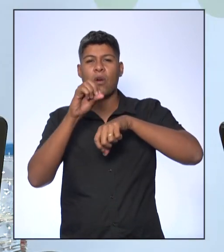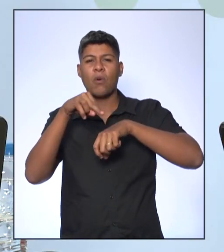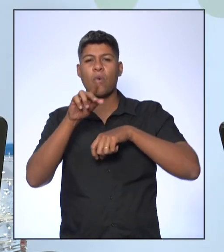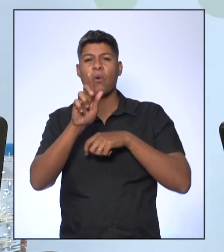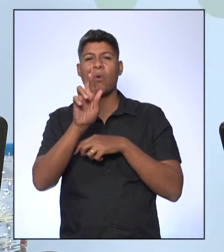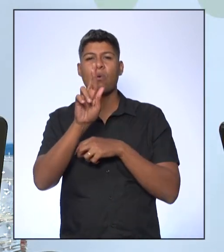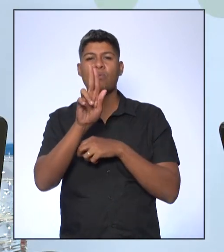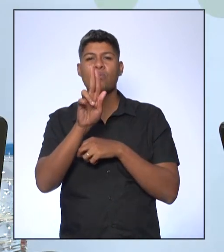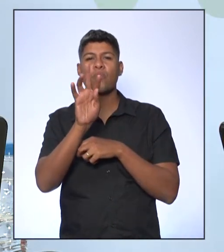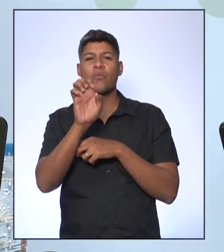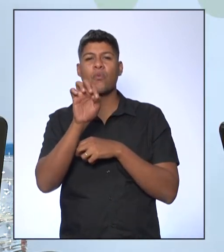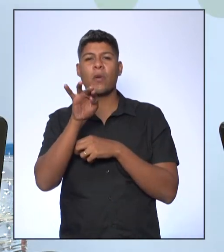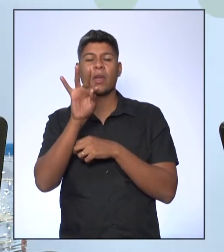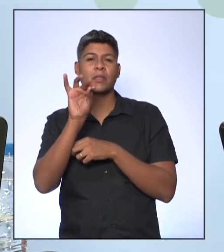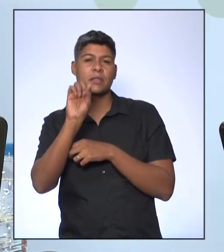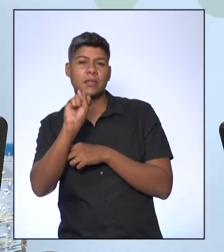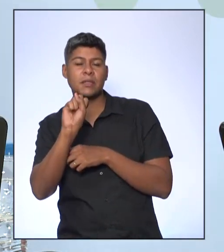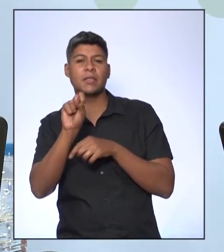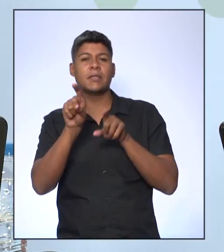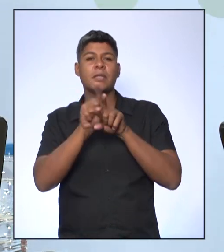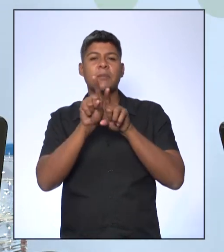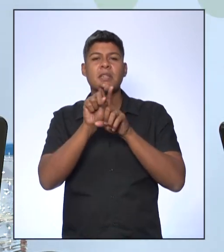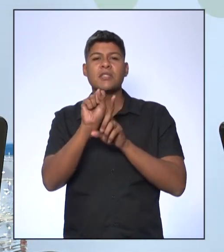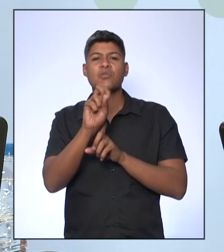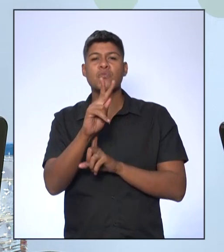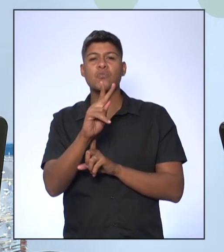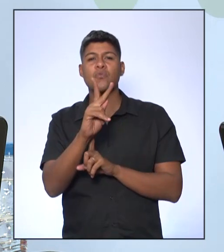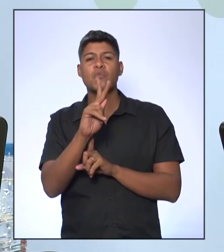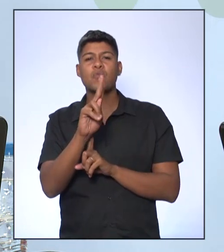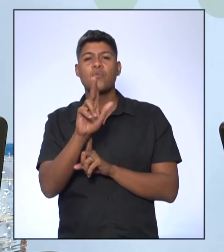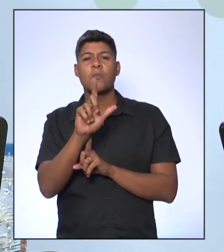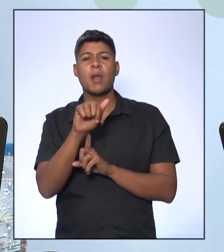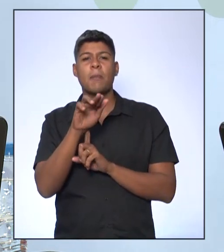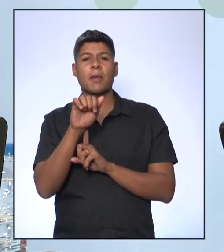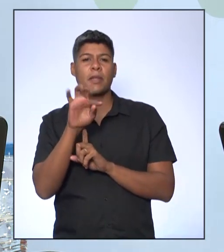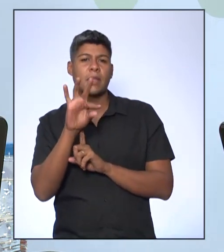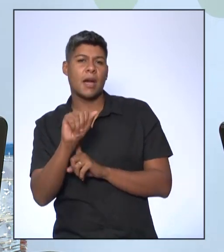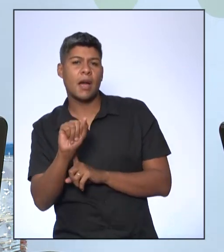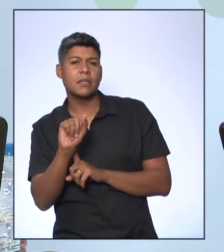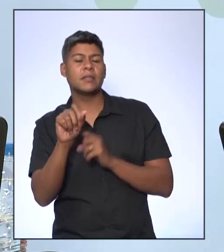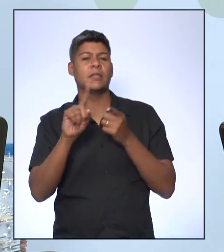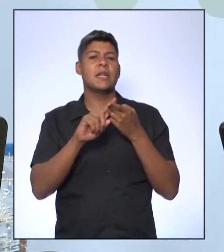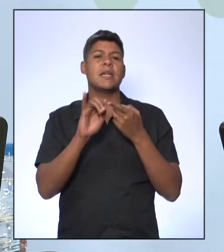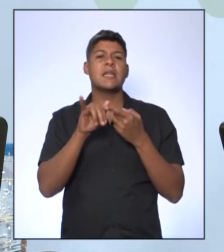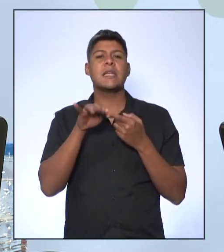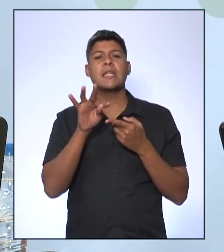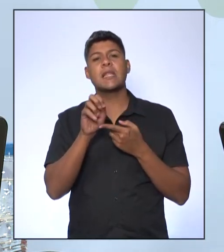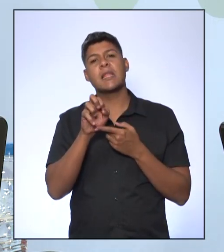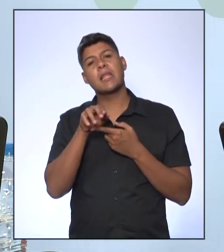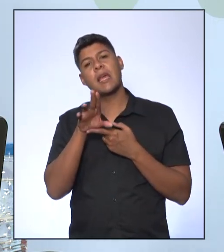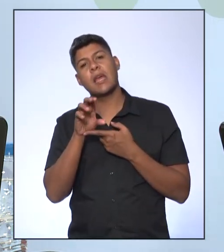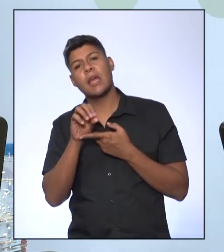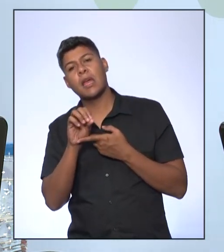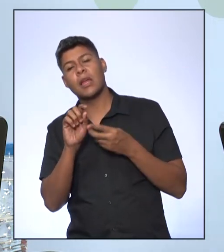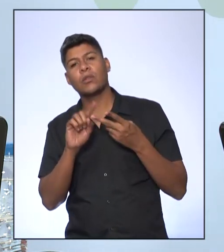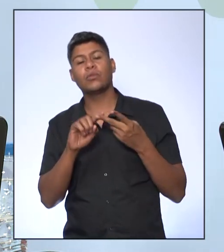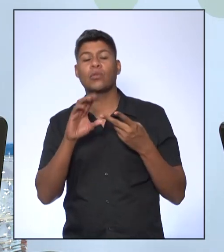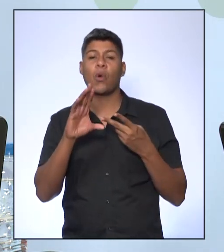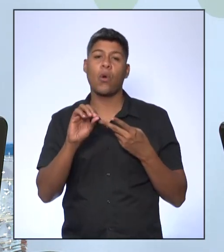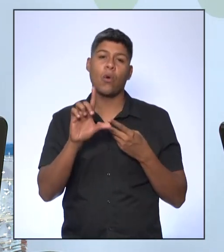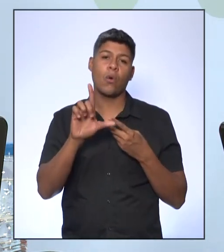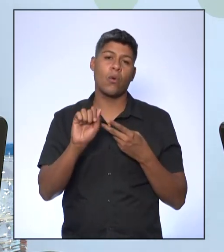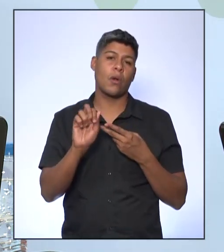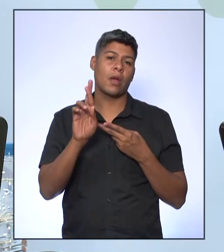correspondentes com os mesmos valores, e ângulos suplementares. E a gente falou vários termos, como alternos internos, alternos externos, colaterais internos,